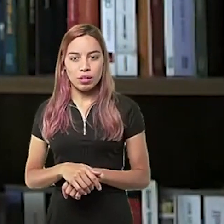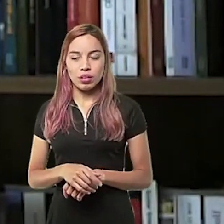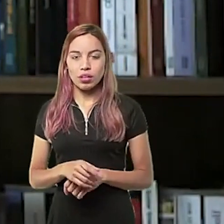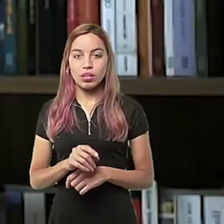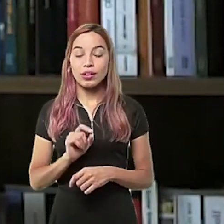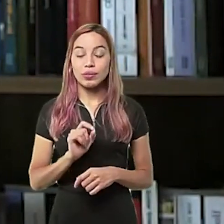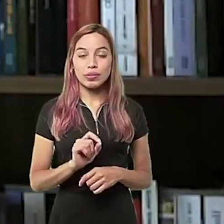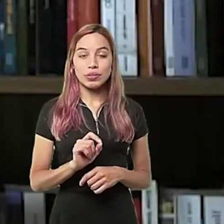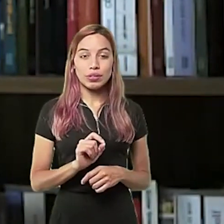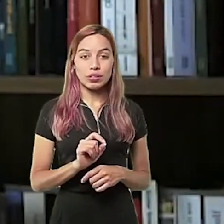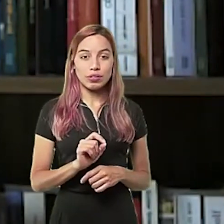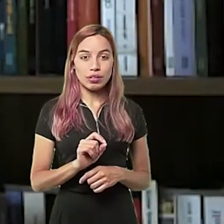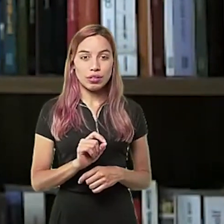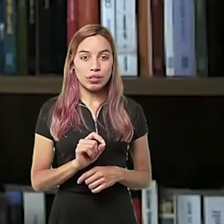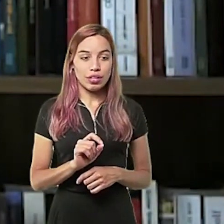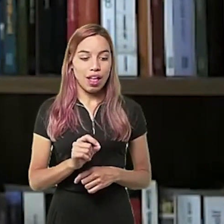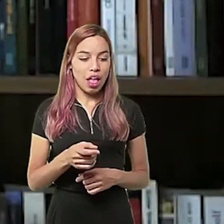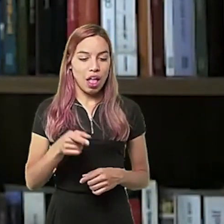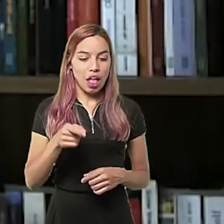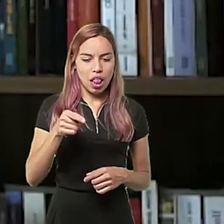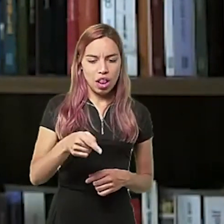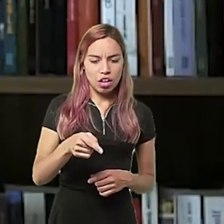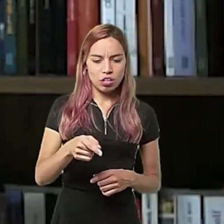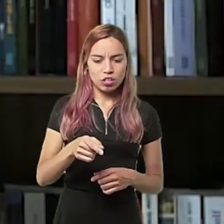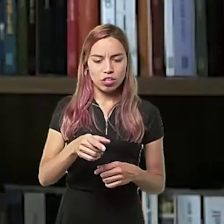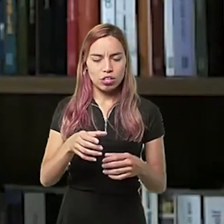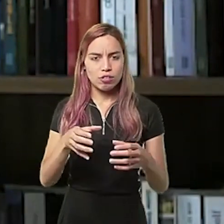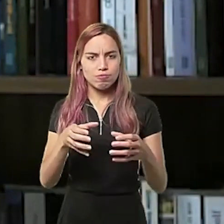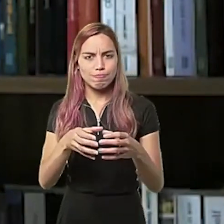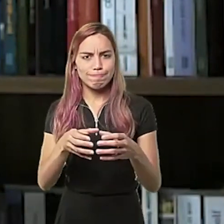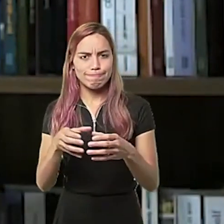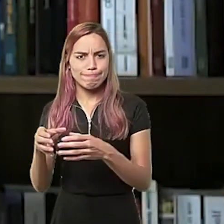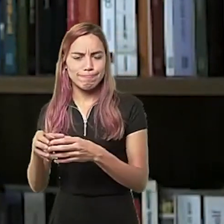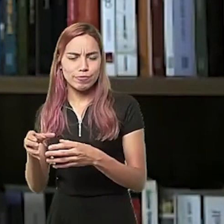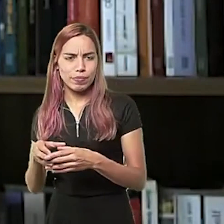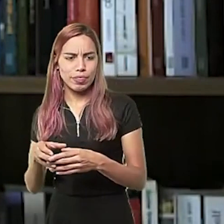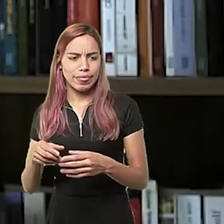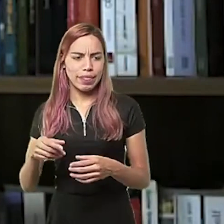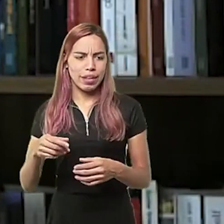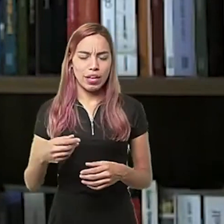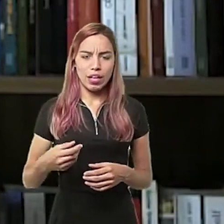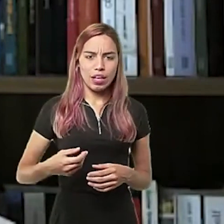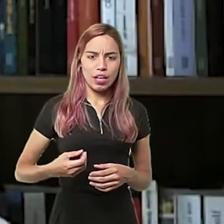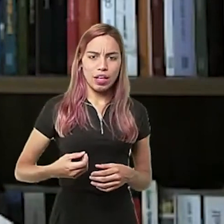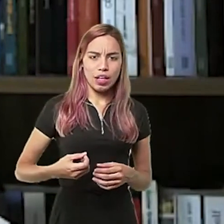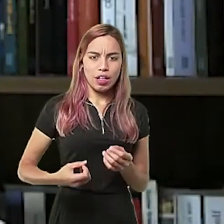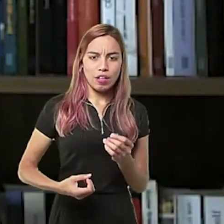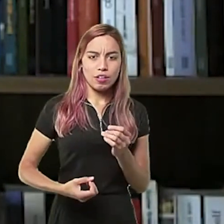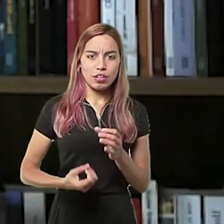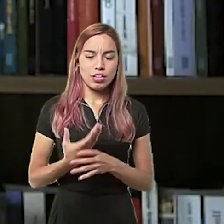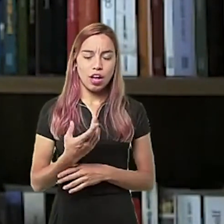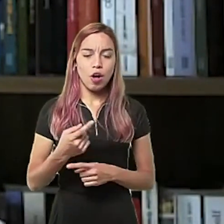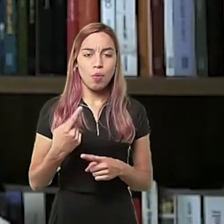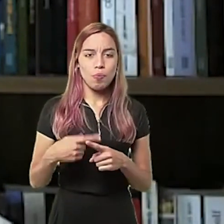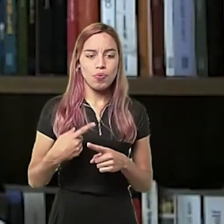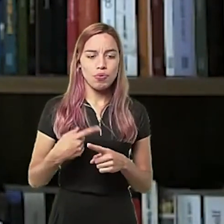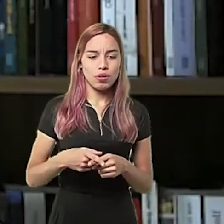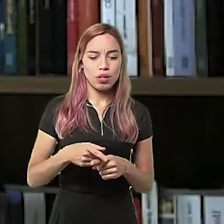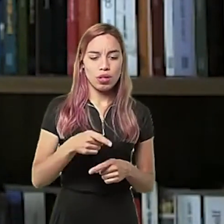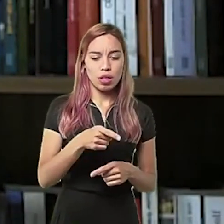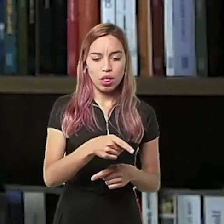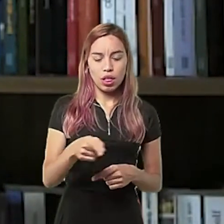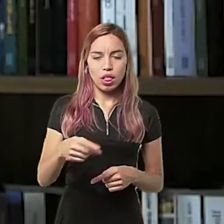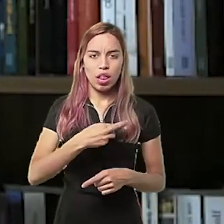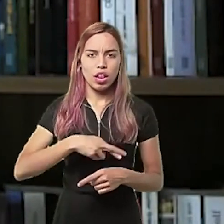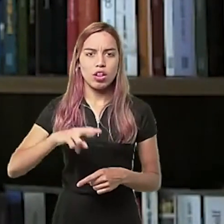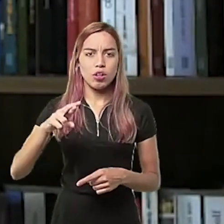muito como uma rede de solidariedade que impediu que violência maior acontecesse contra aquelas pessoas. E